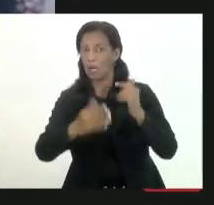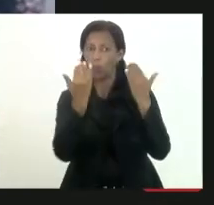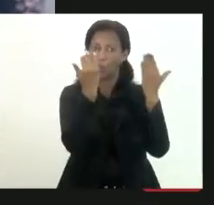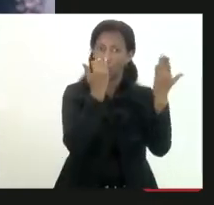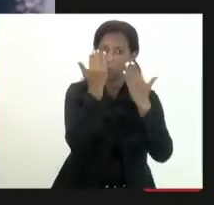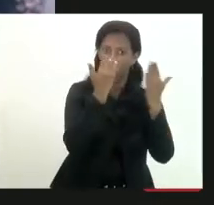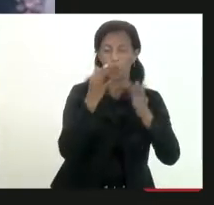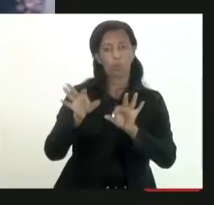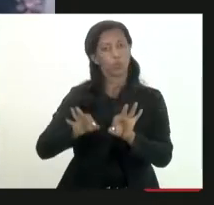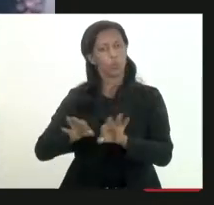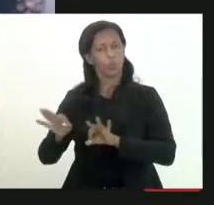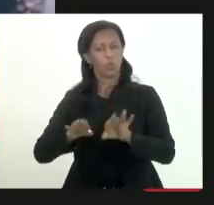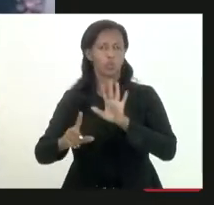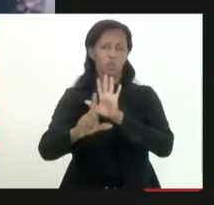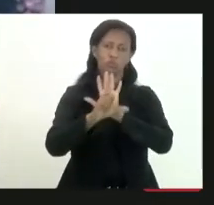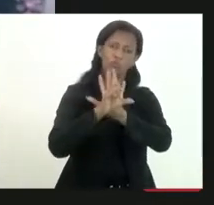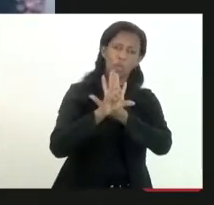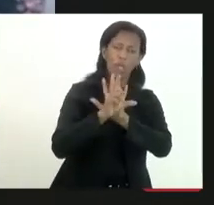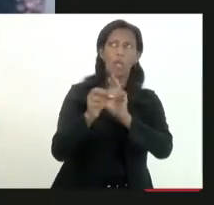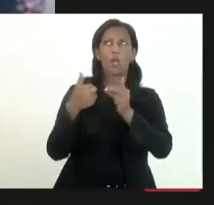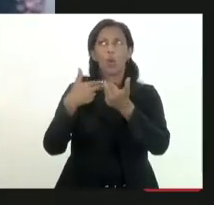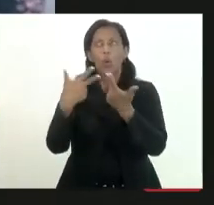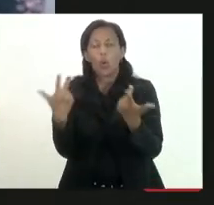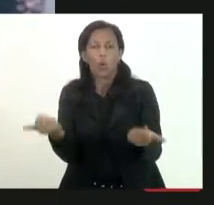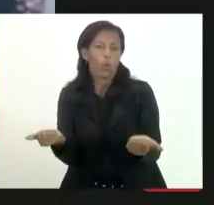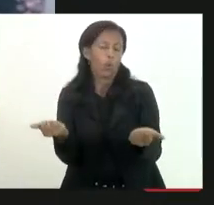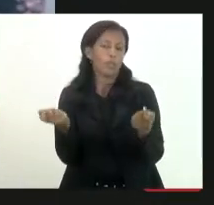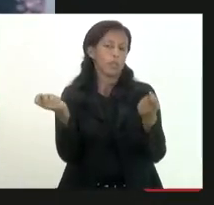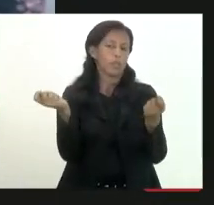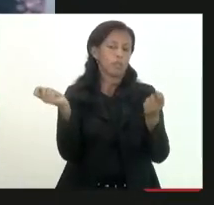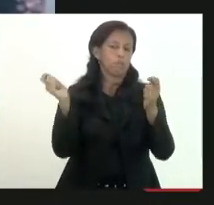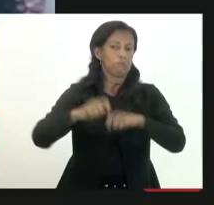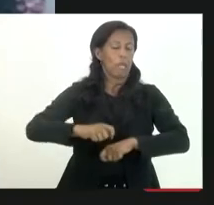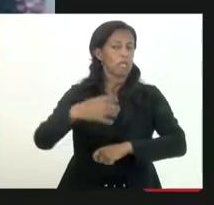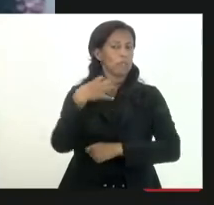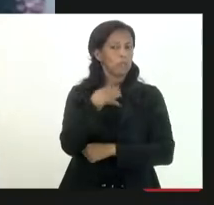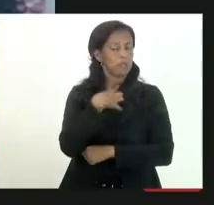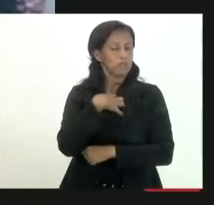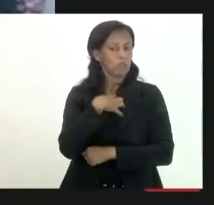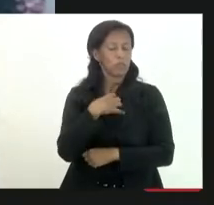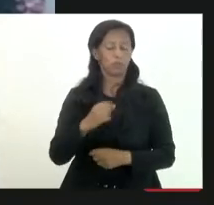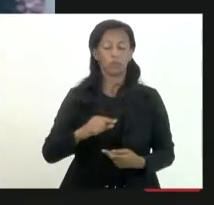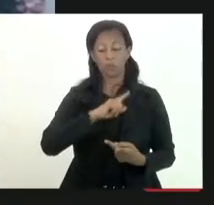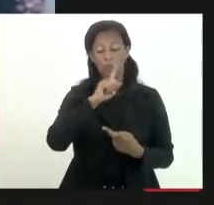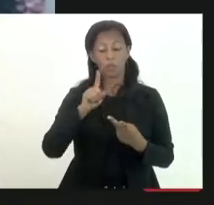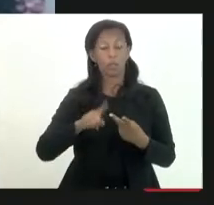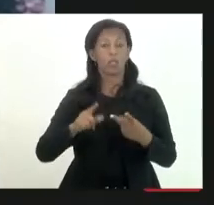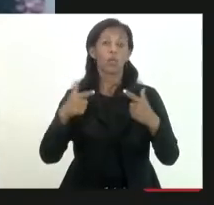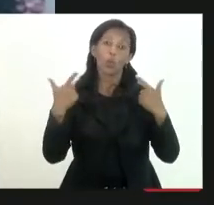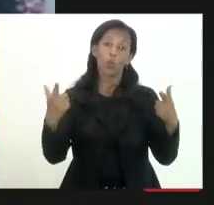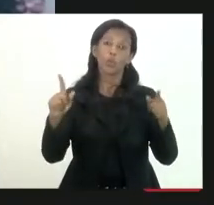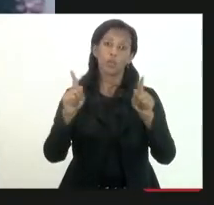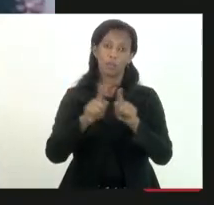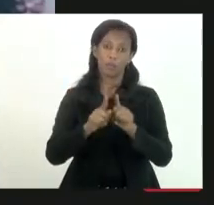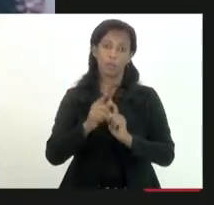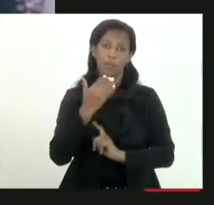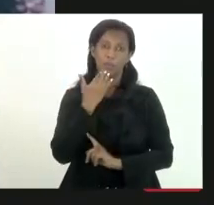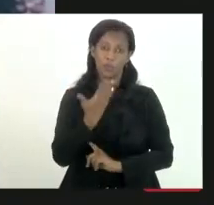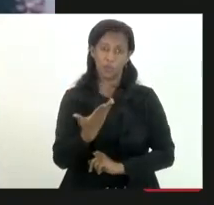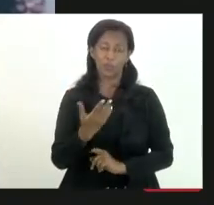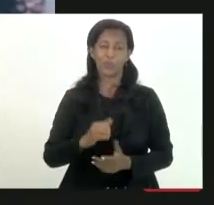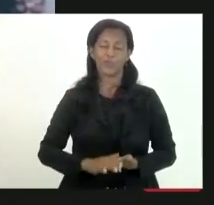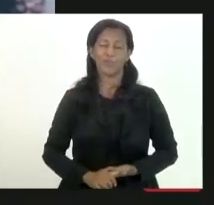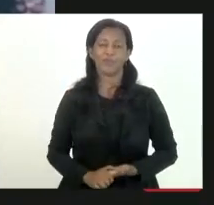um projeto de lei ou coisa que o valha nesse sentido. E uma outra indicação que eu gostaria de